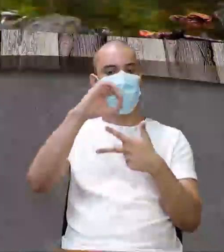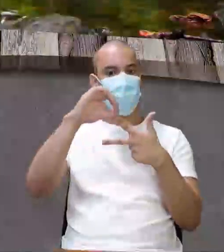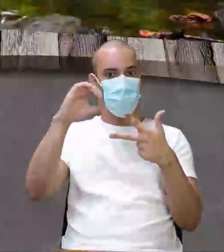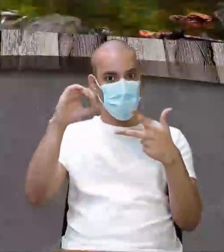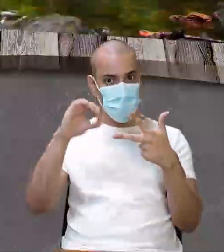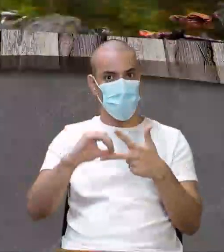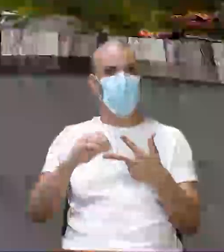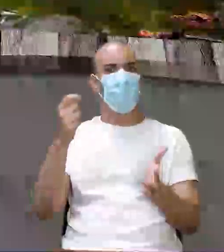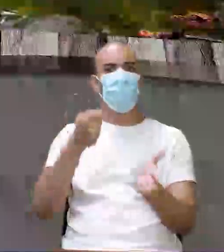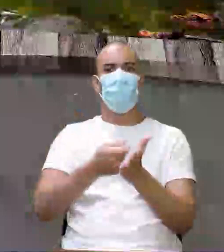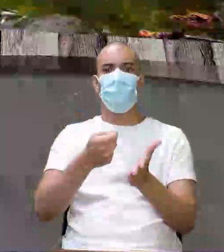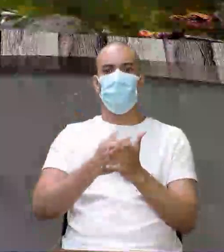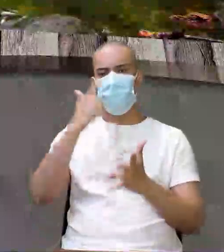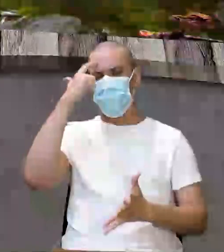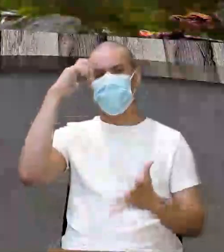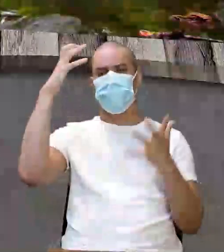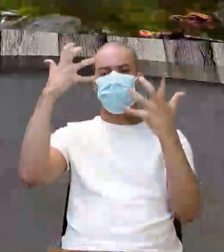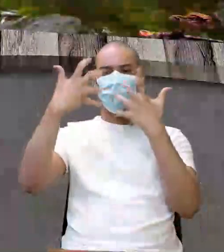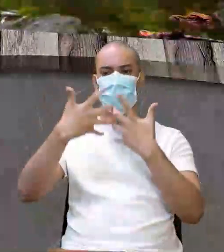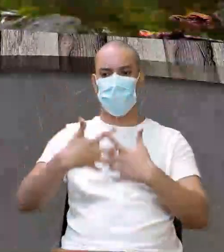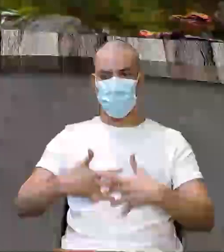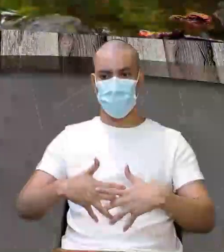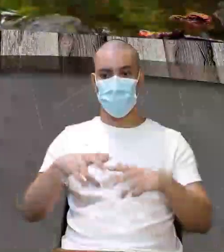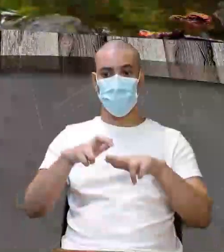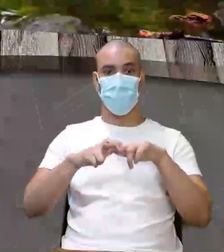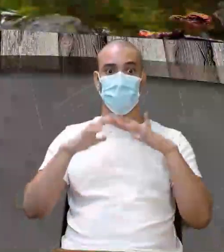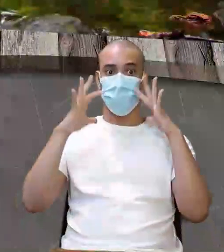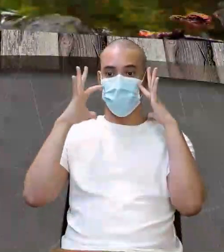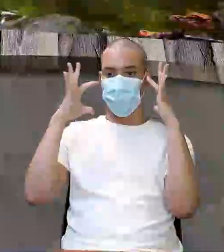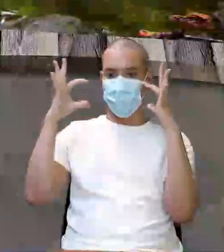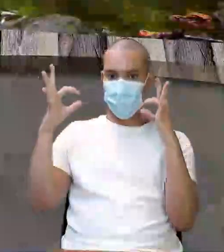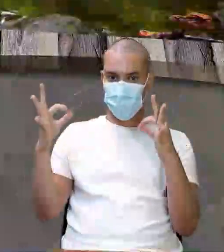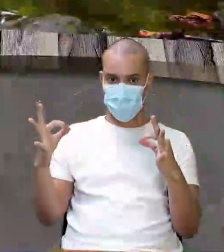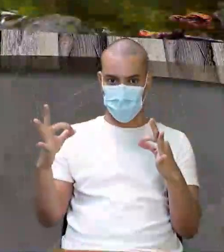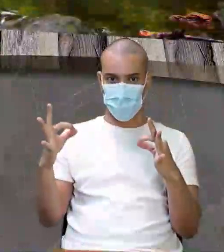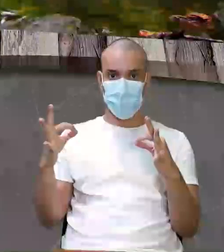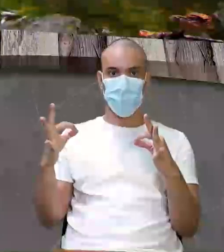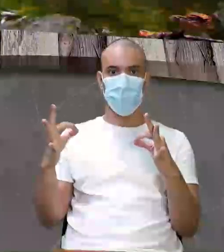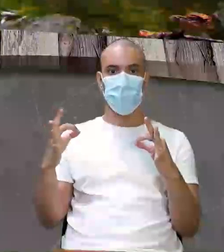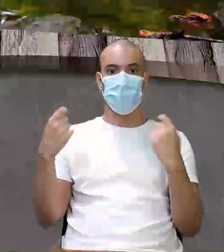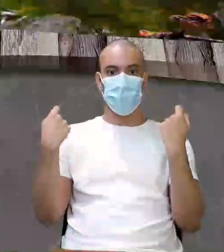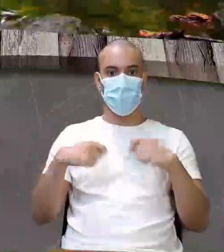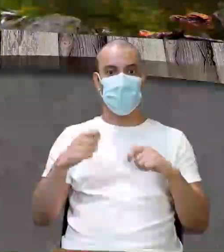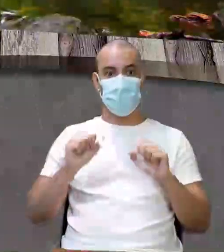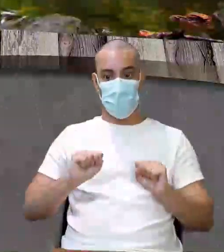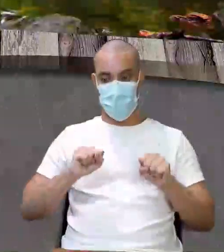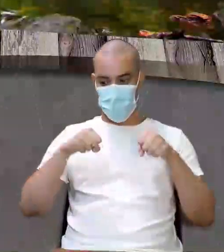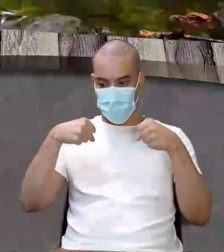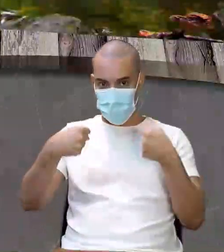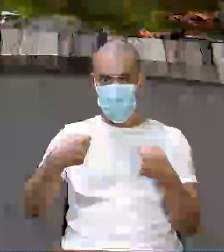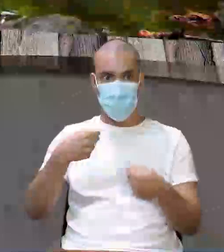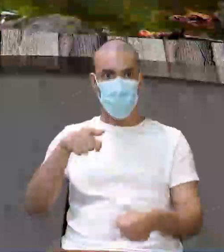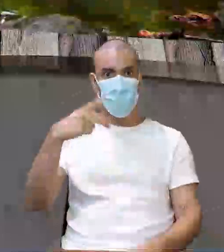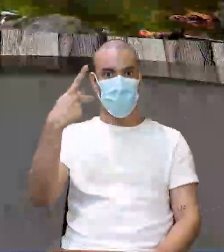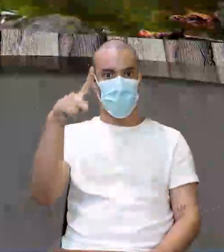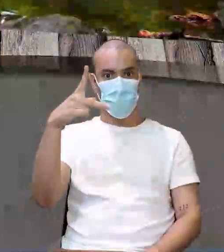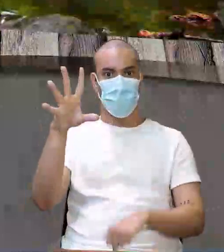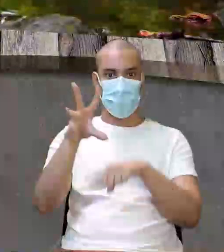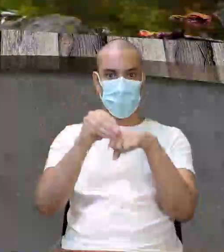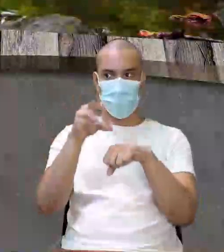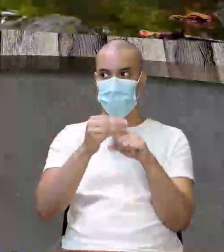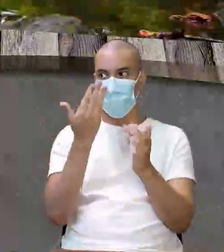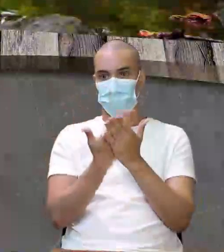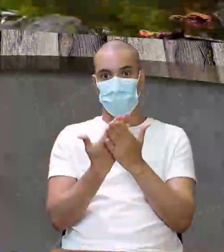complexa, tá? Então, presta atenção, dá uma reforçada no seu conhecimento aí em